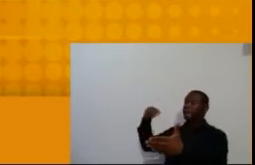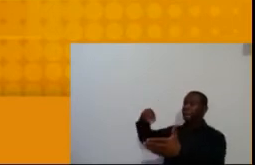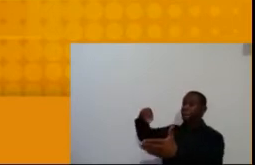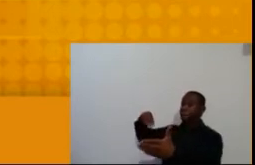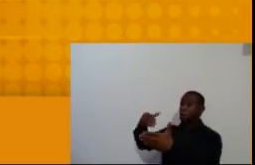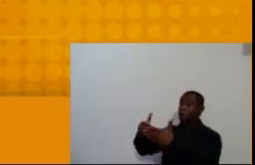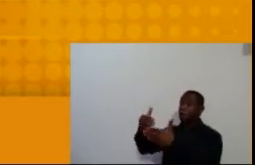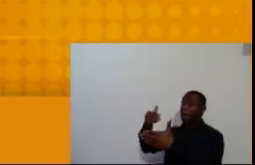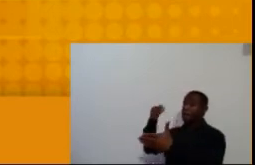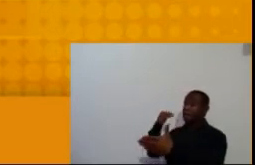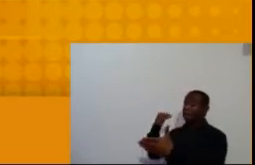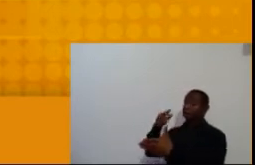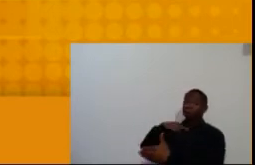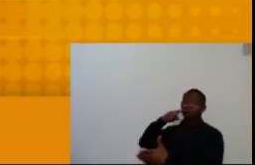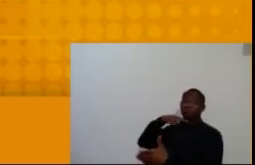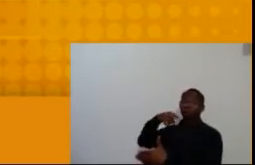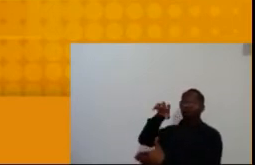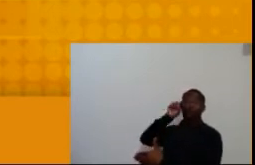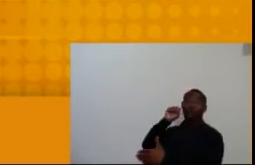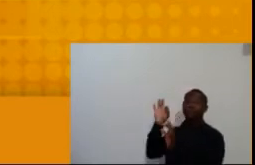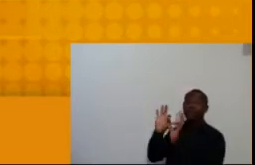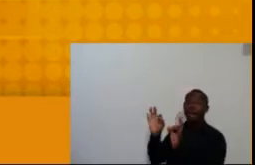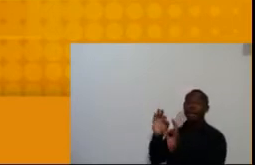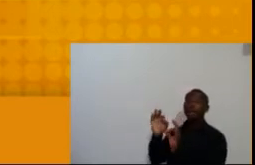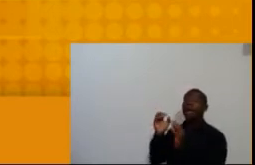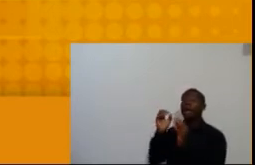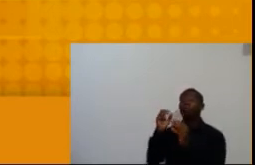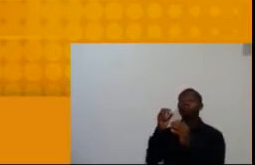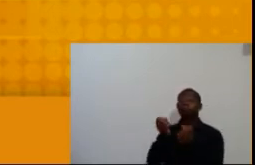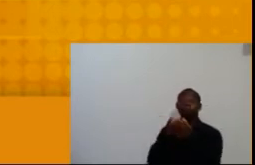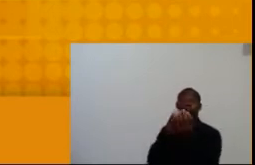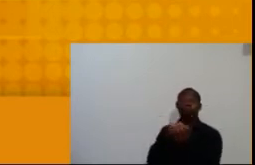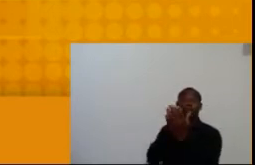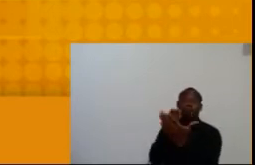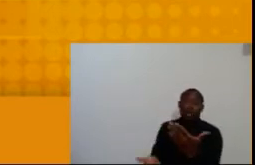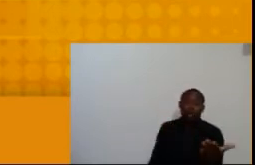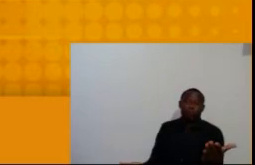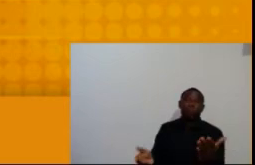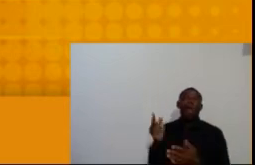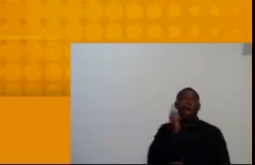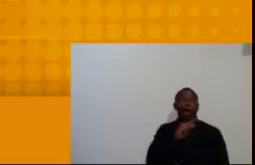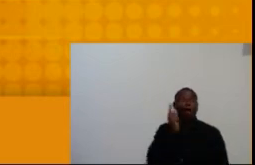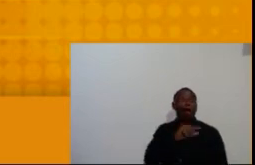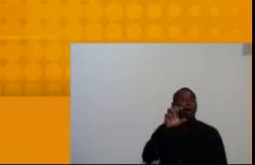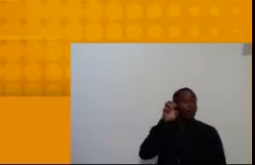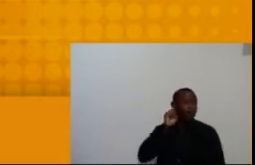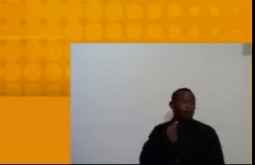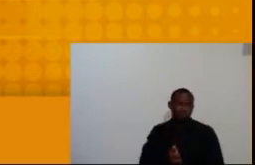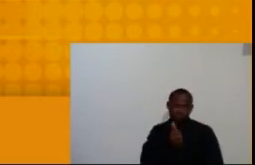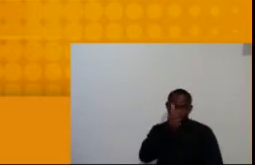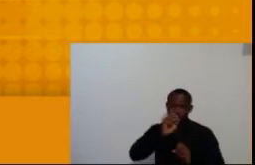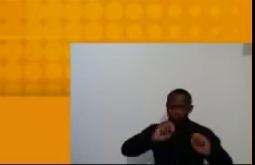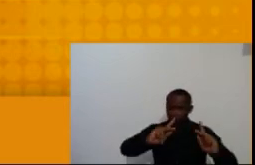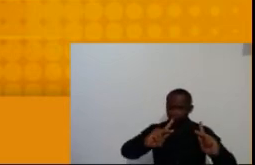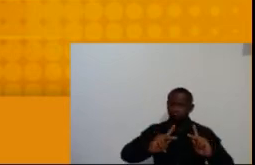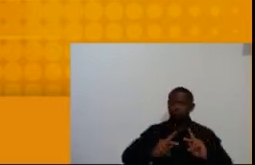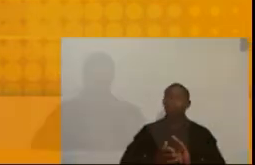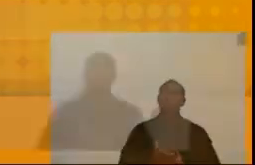dos 3 minutos até esse momento, ninguém ouviu nada. Se vocês estamos sendo ouvidos agora? Estão, tudo ok, tudo ok.